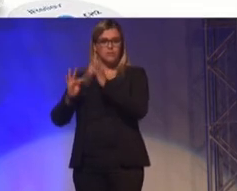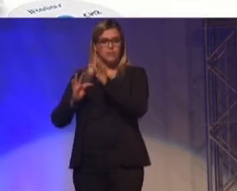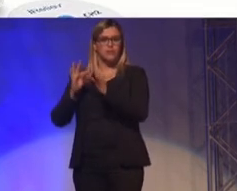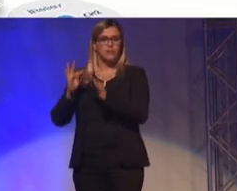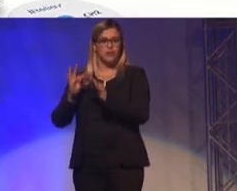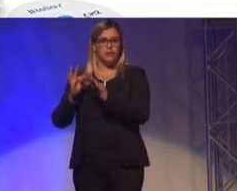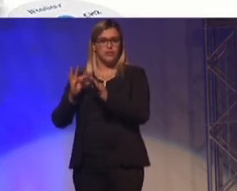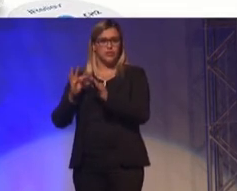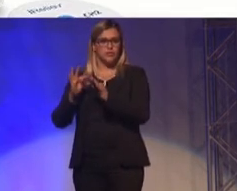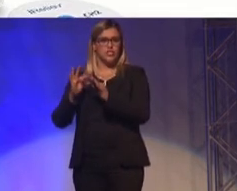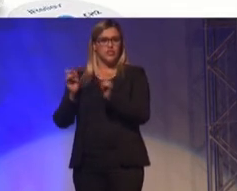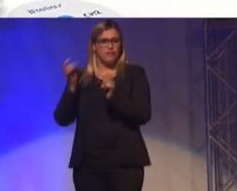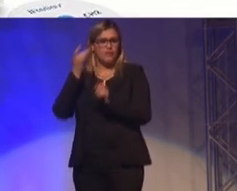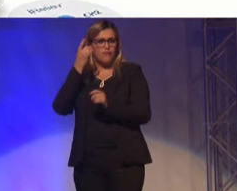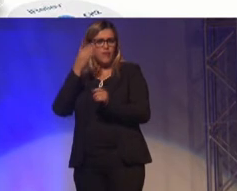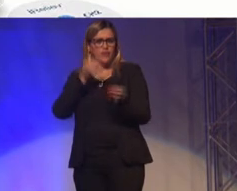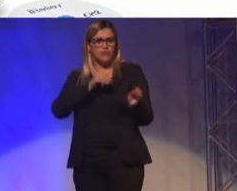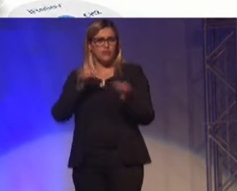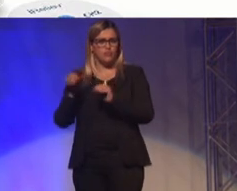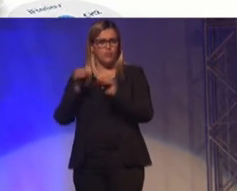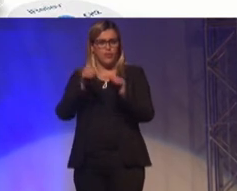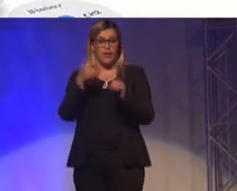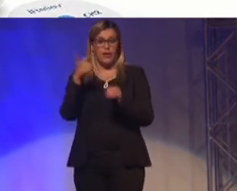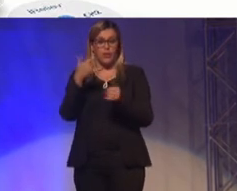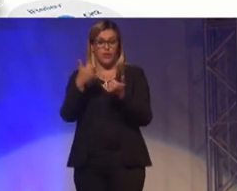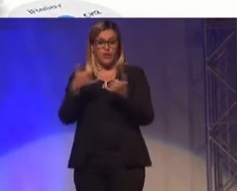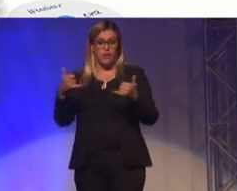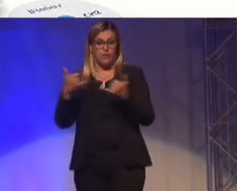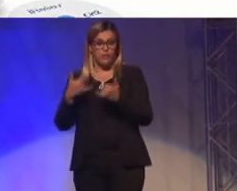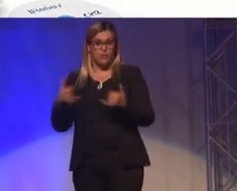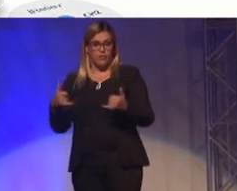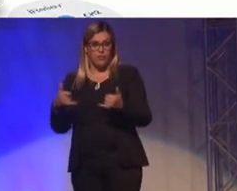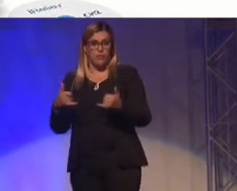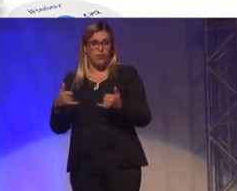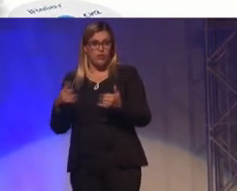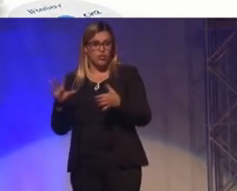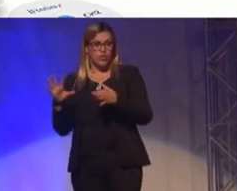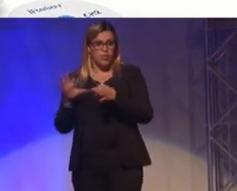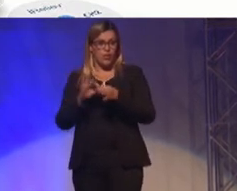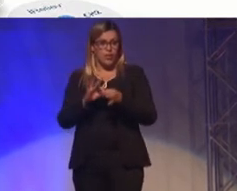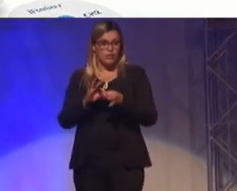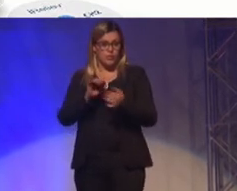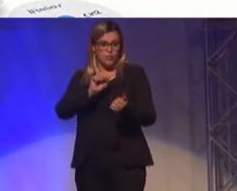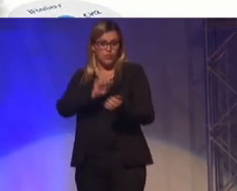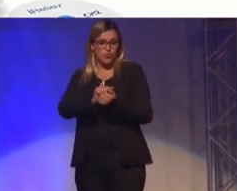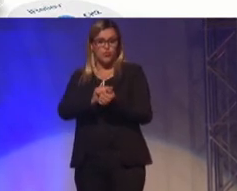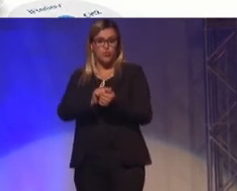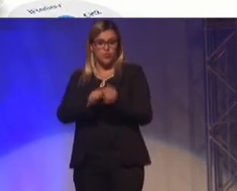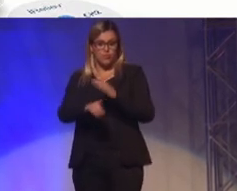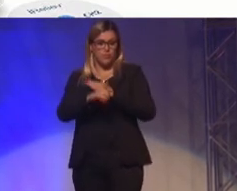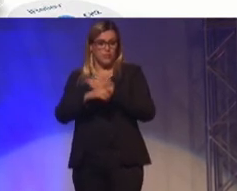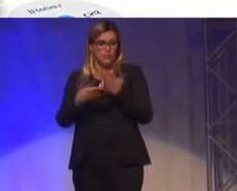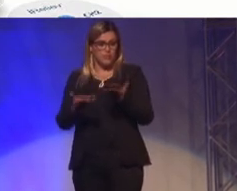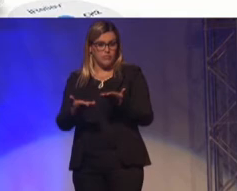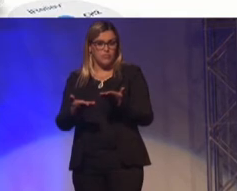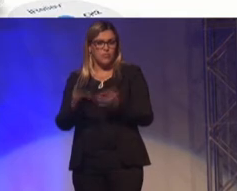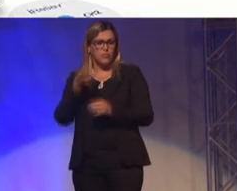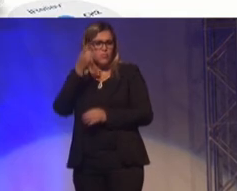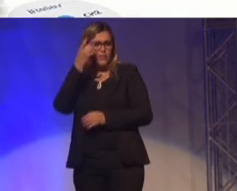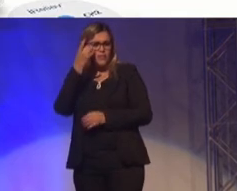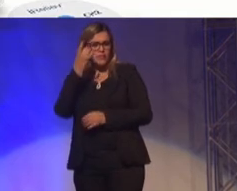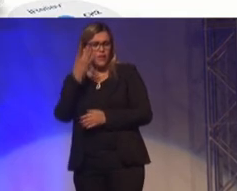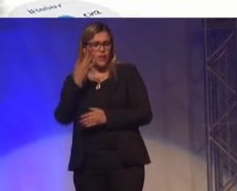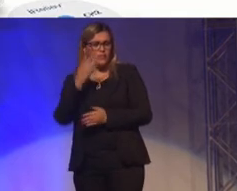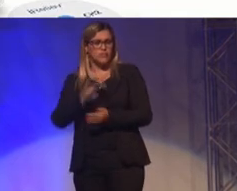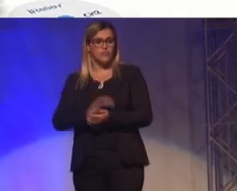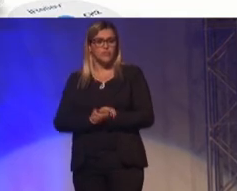totalmente portáteis, sem fio, com a conexão feita no paciente, de uma maneira muito mais fácil. E